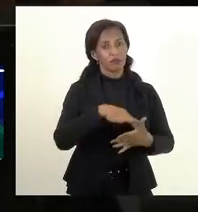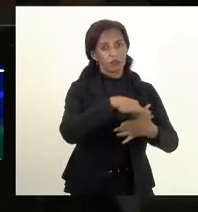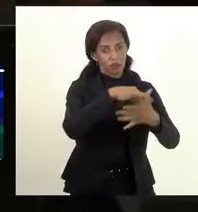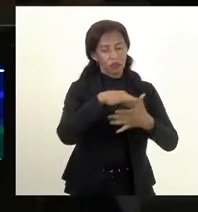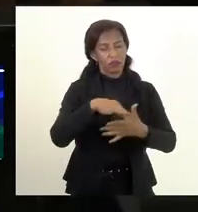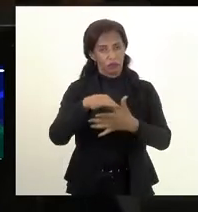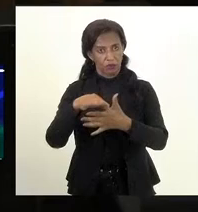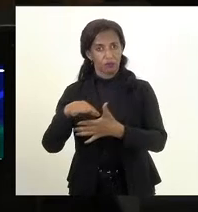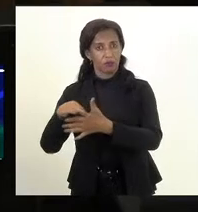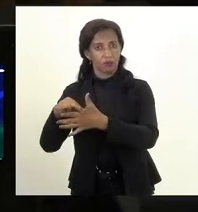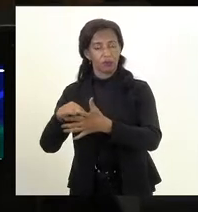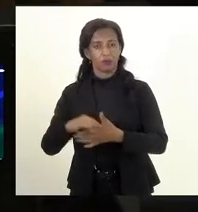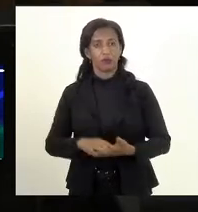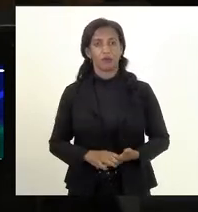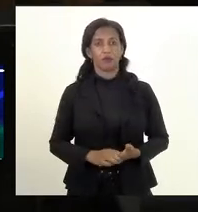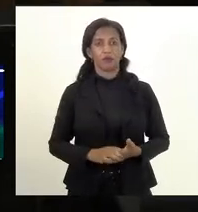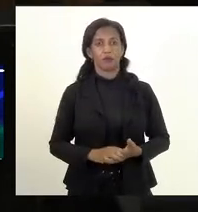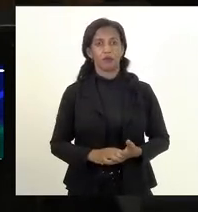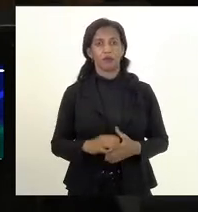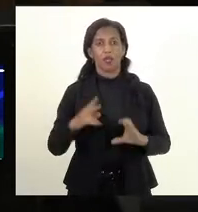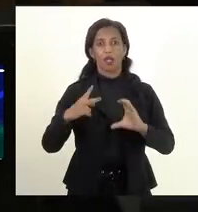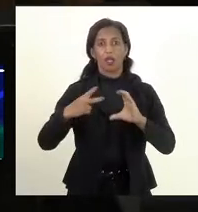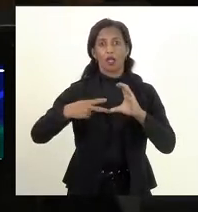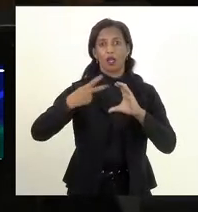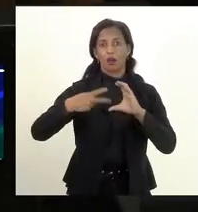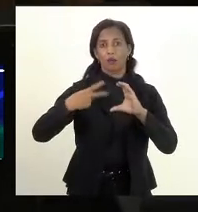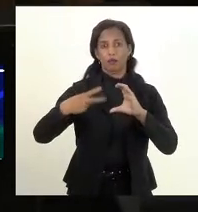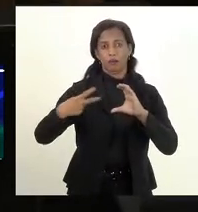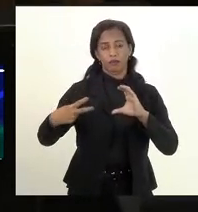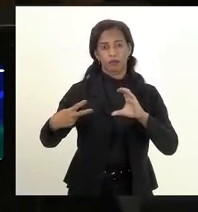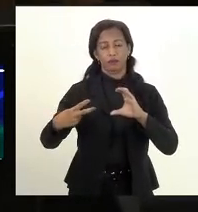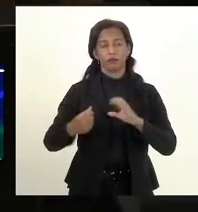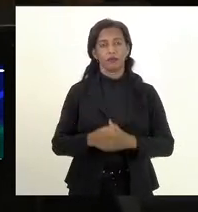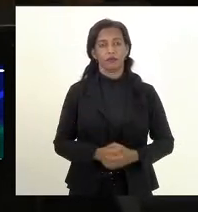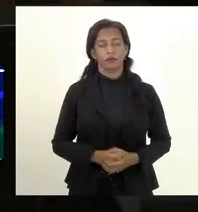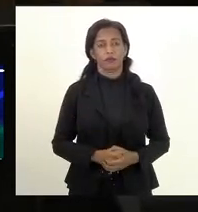representante da Câmara de Vereadores